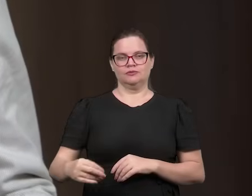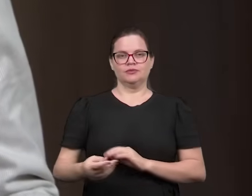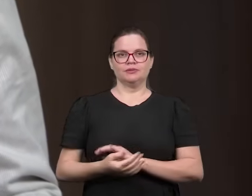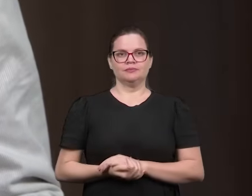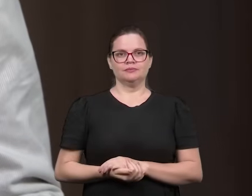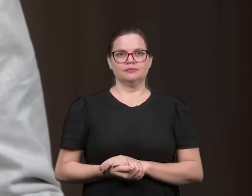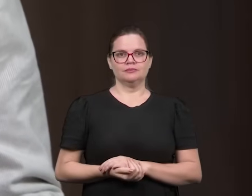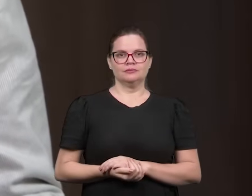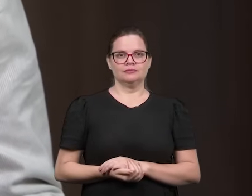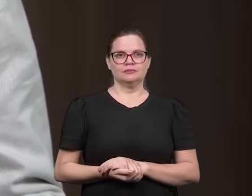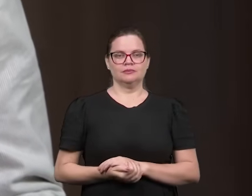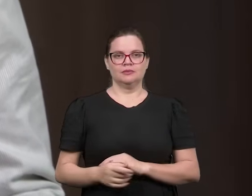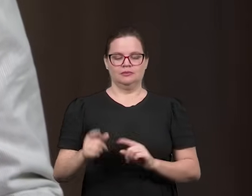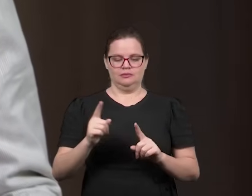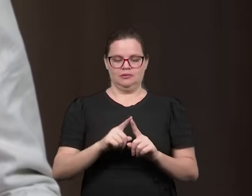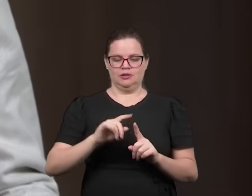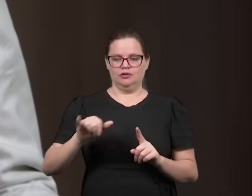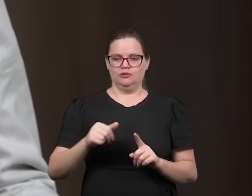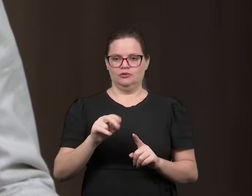né? Jabal